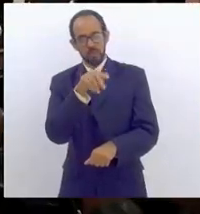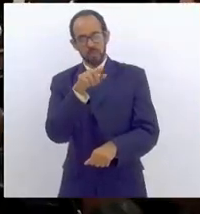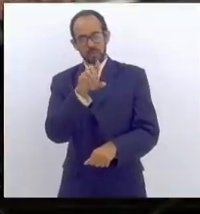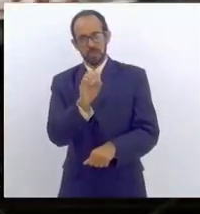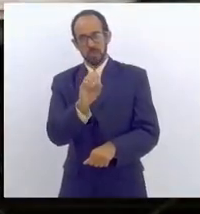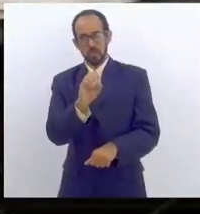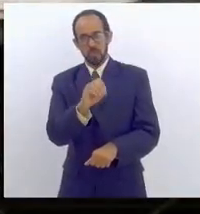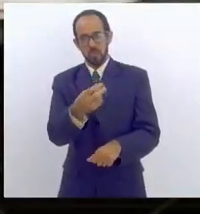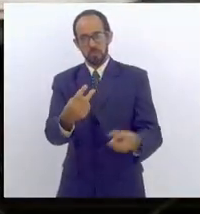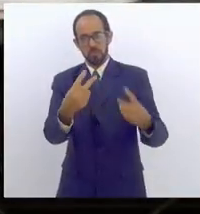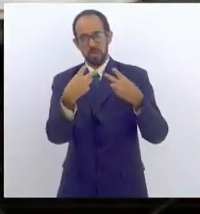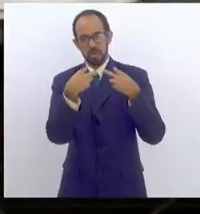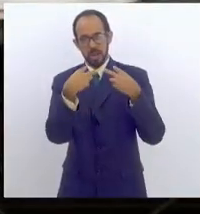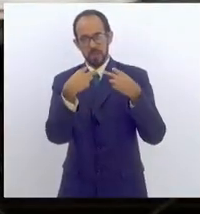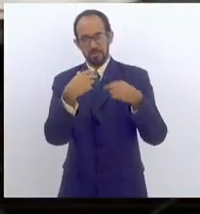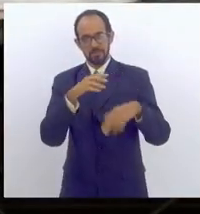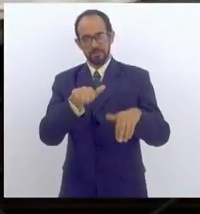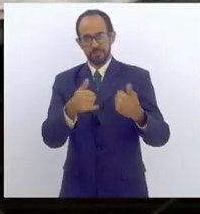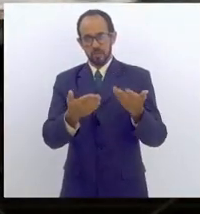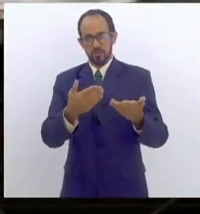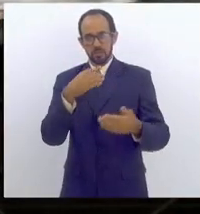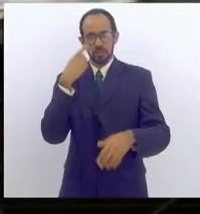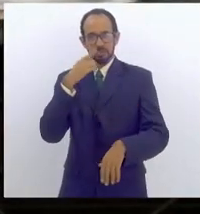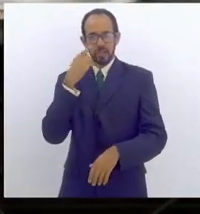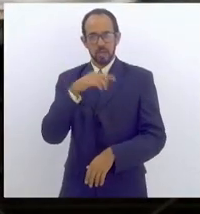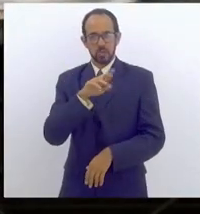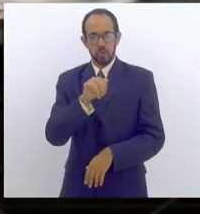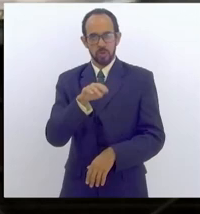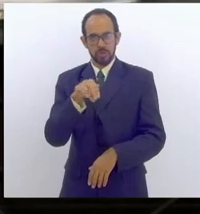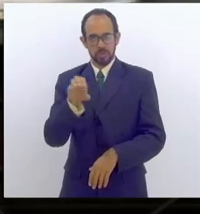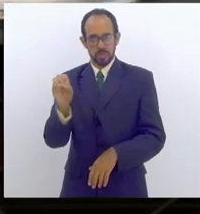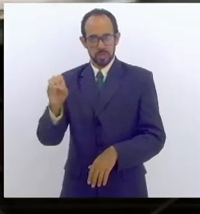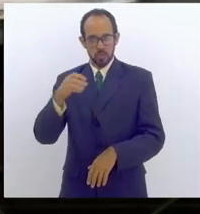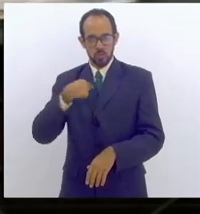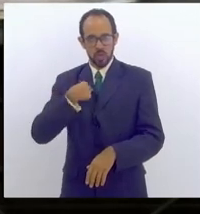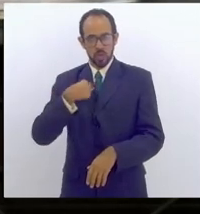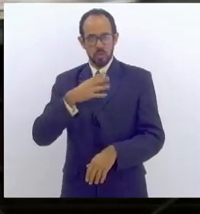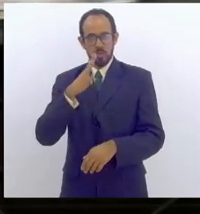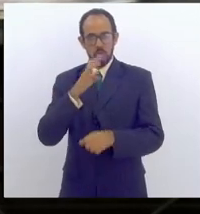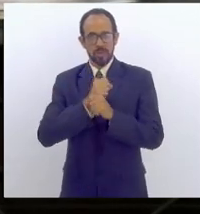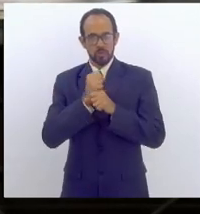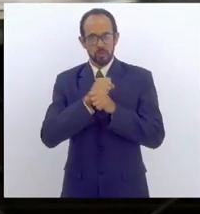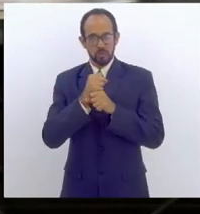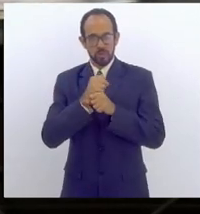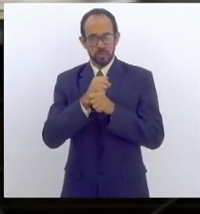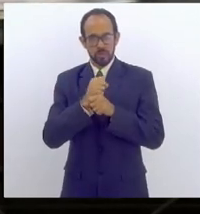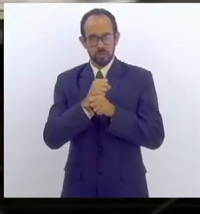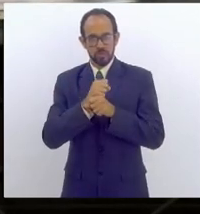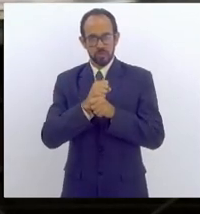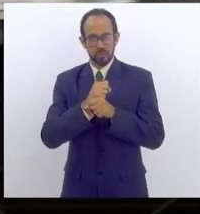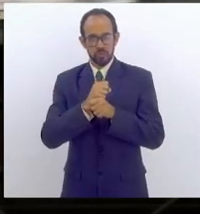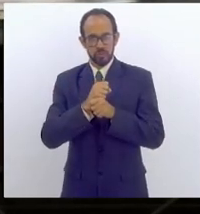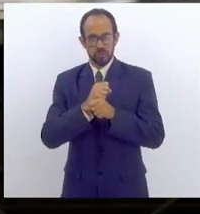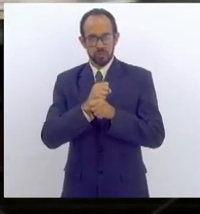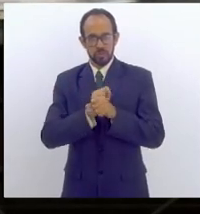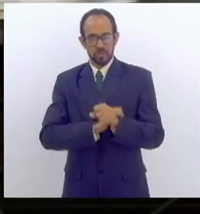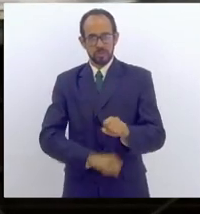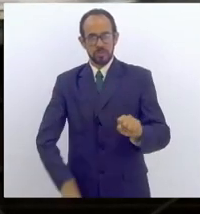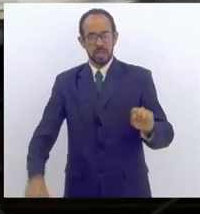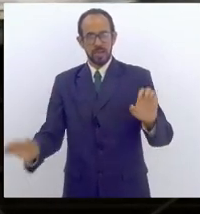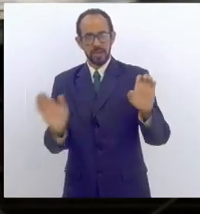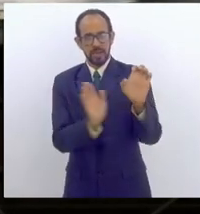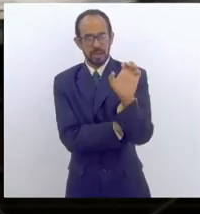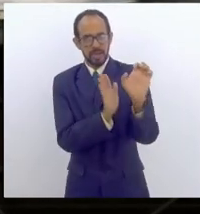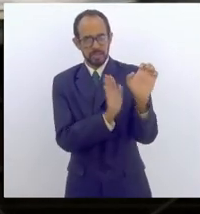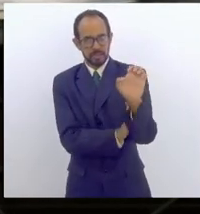Deputado Rodrigo, ao longo desses 4 anos, eu estive e estarei na oposição. Estarei na defesa